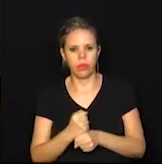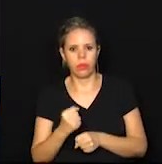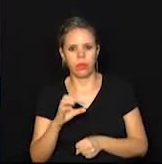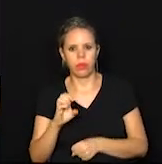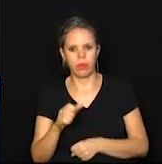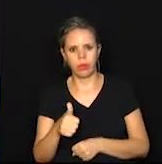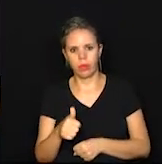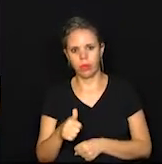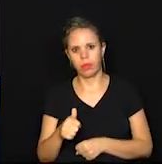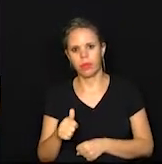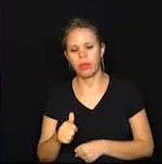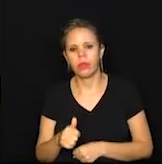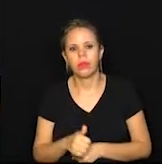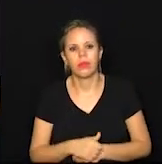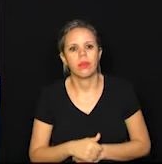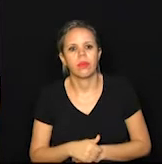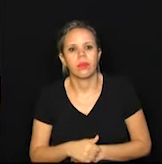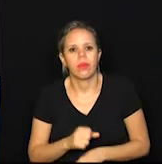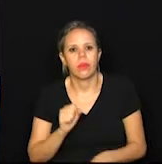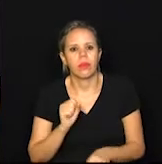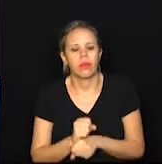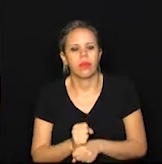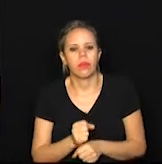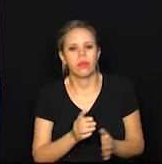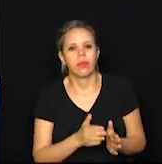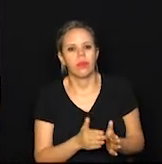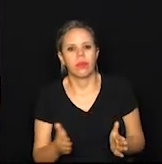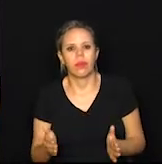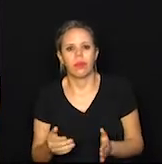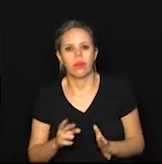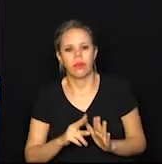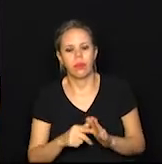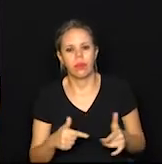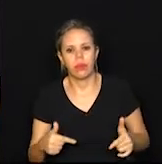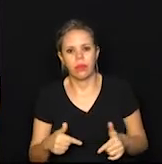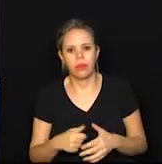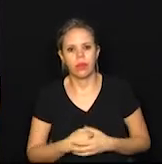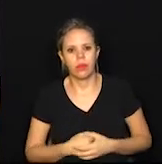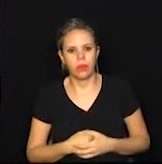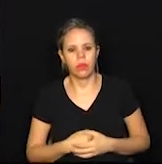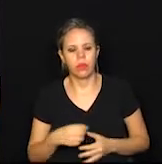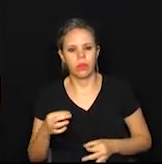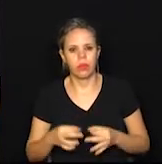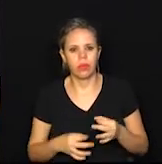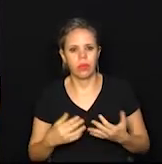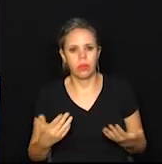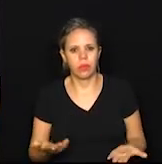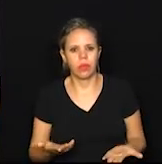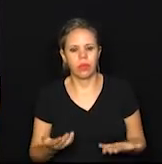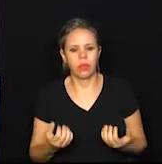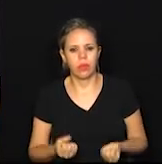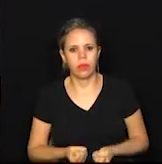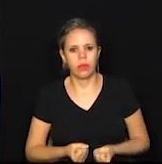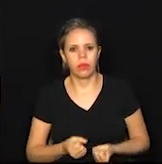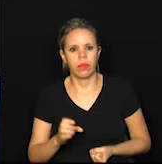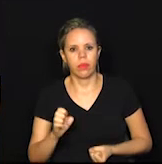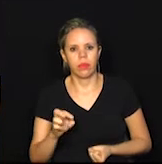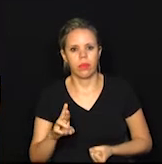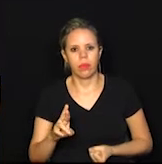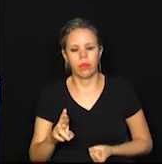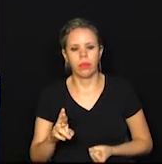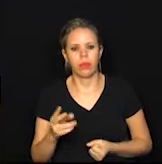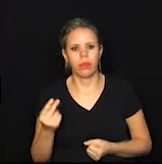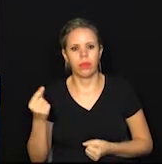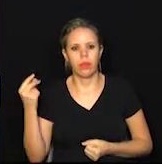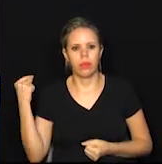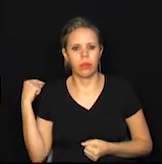CEAR, ele parou no período por vários motivos, até mesmo jurídicos. Enfim, a concepção do CEAR é antigo.